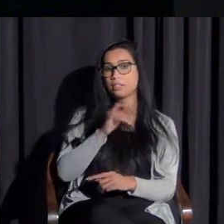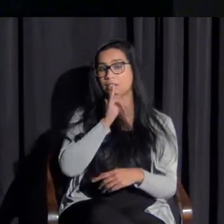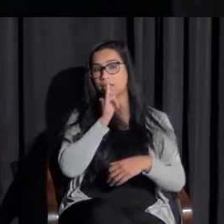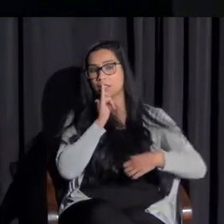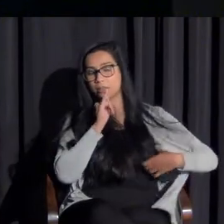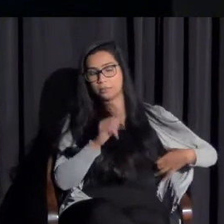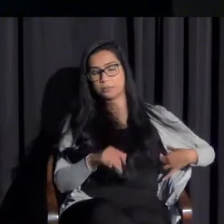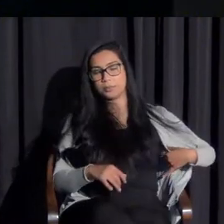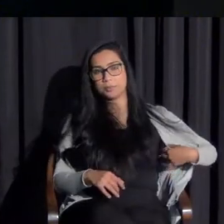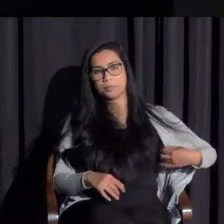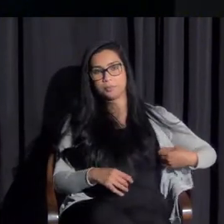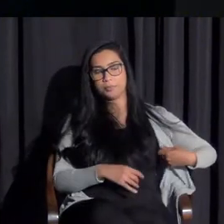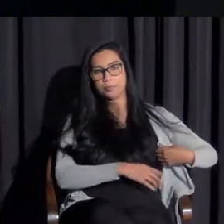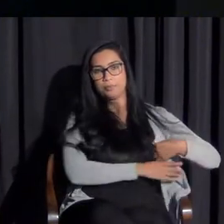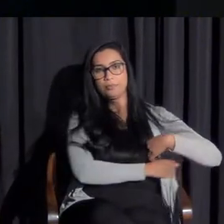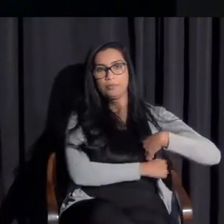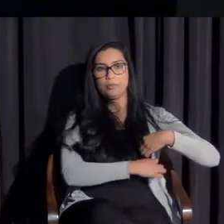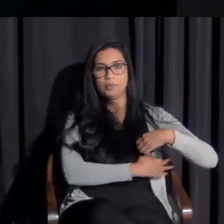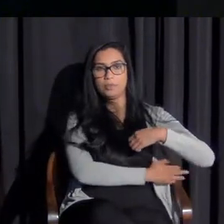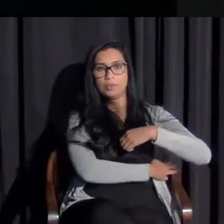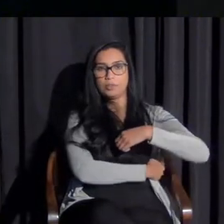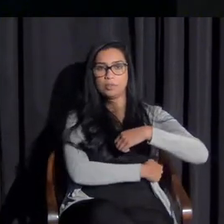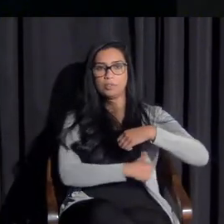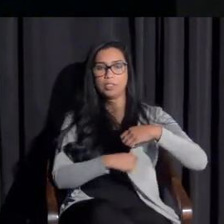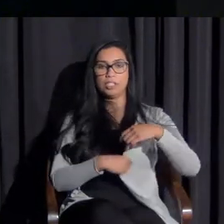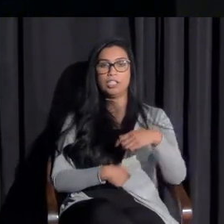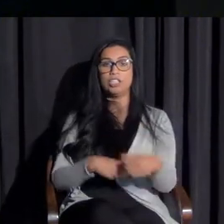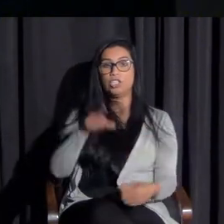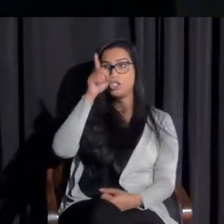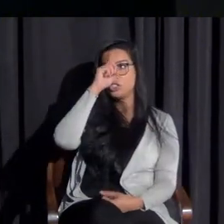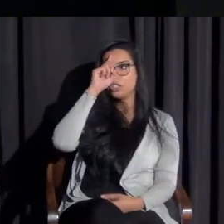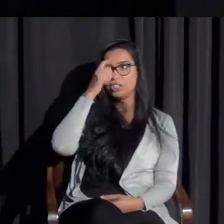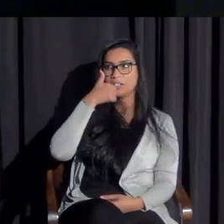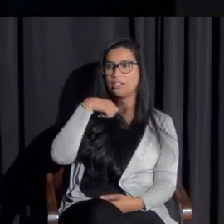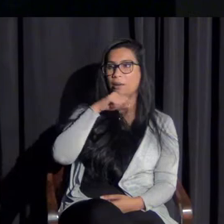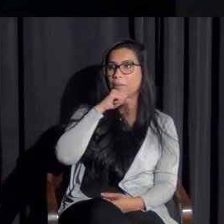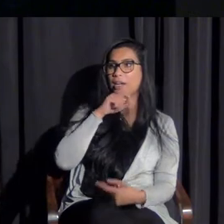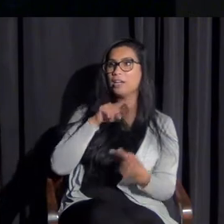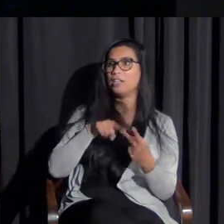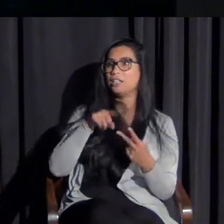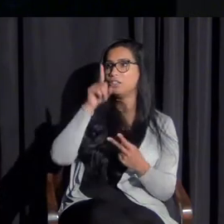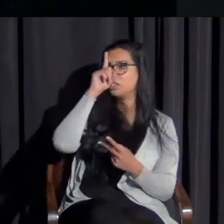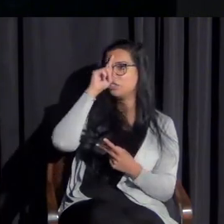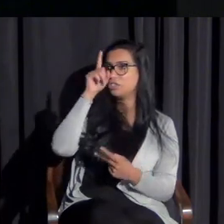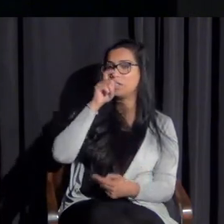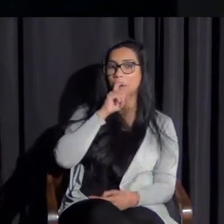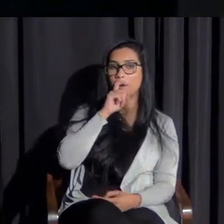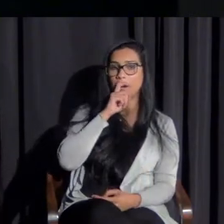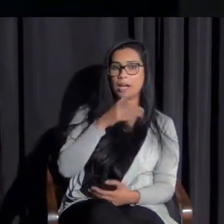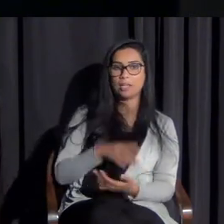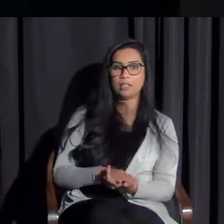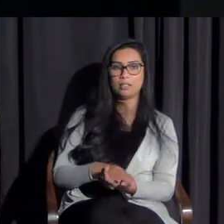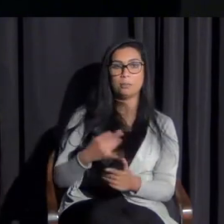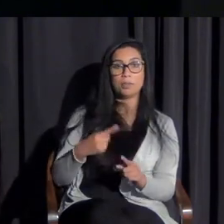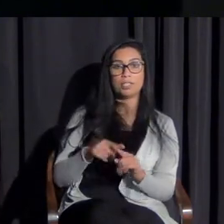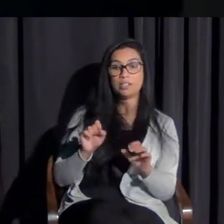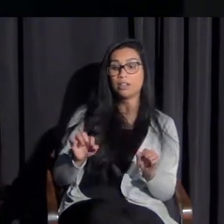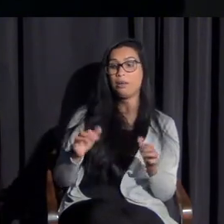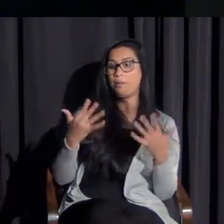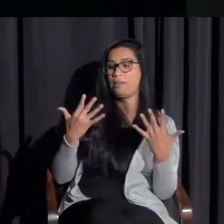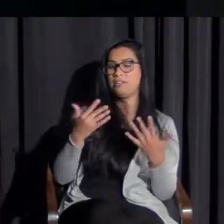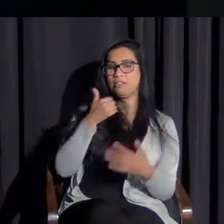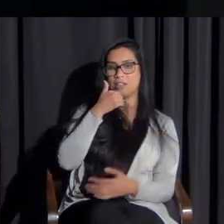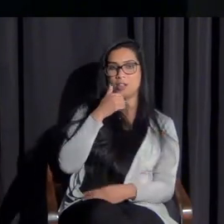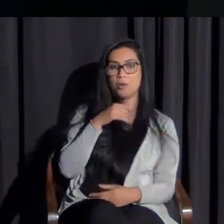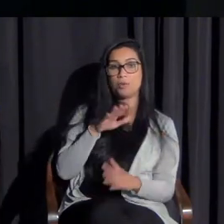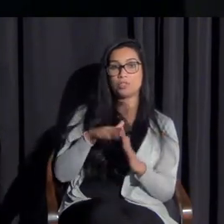a gente não comemora Dia das Mães, Dia dos Pais, a gente não dá ênfase nessas datas comemorativas, e, em contrapartida,